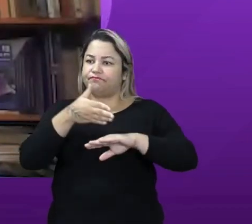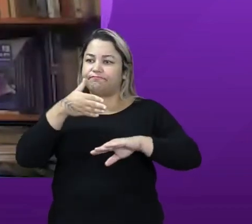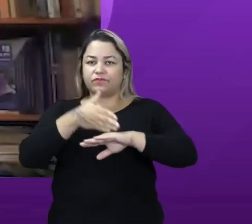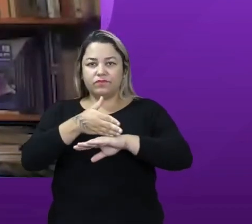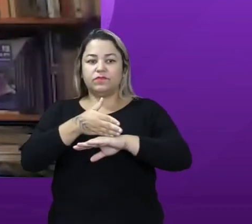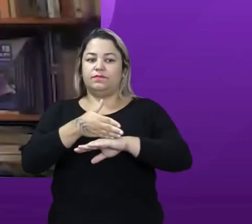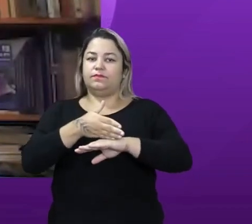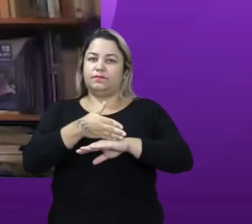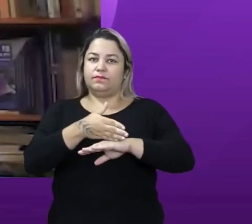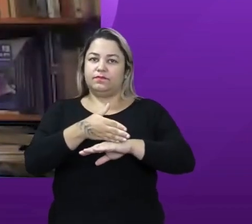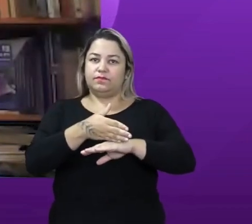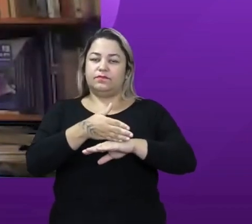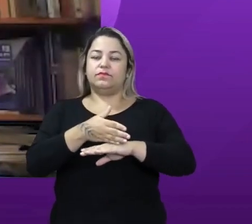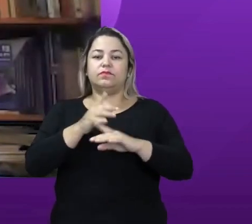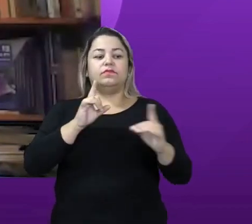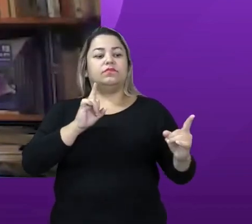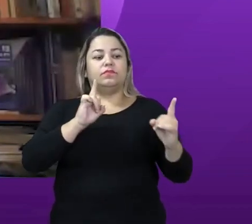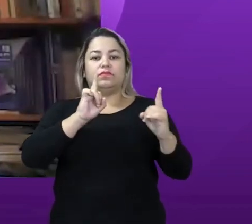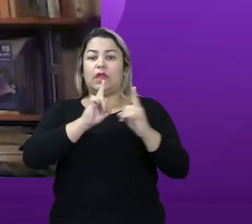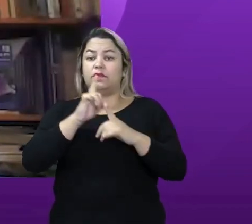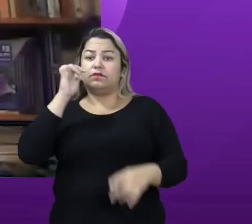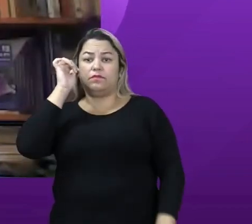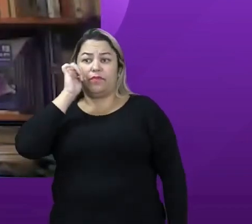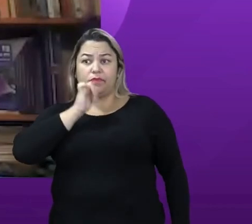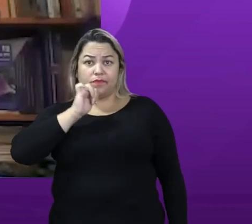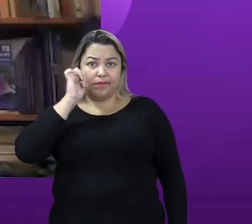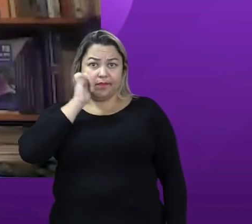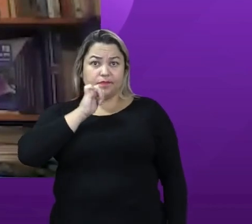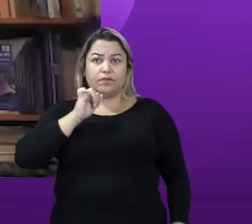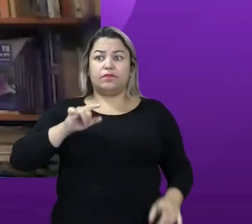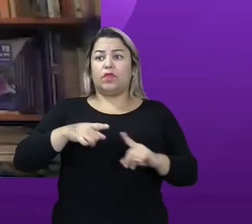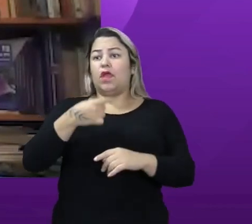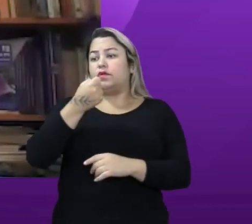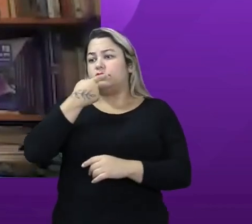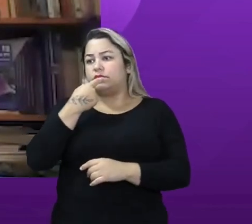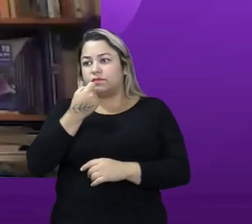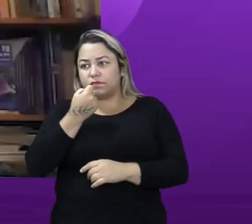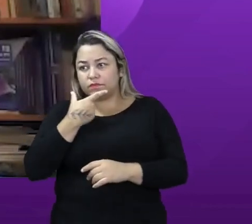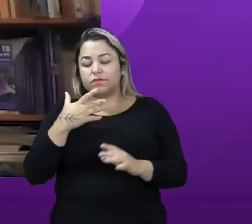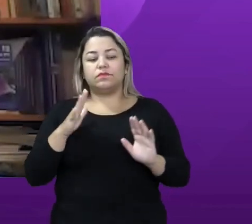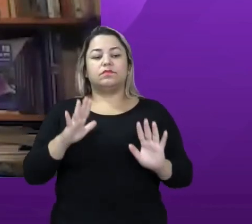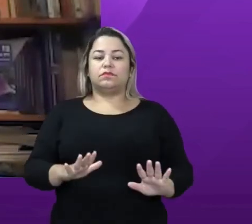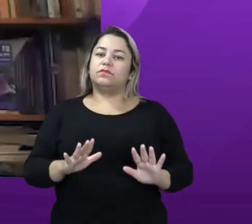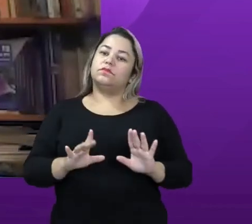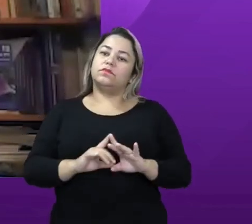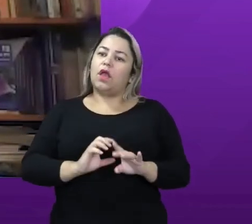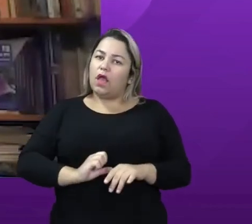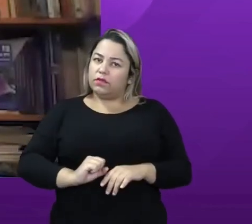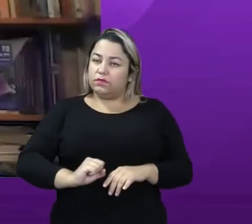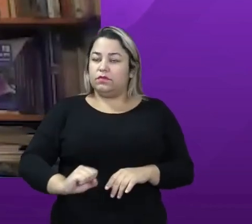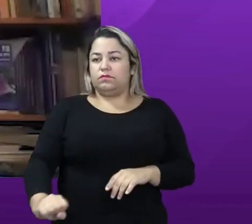a partir do atendimento médico, a partir dos meios anticoncepcionais, a partir da legalização do